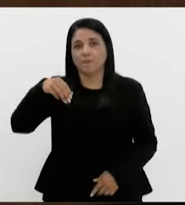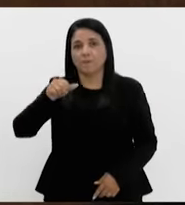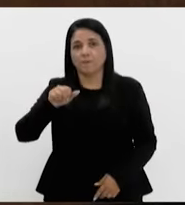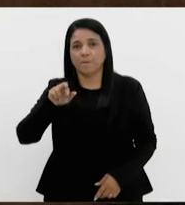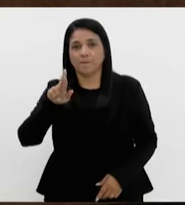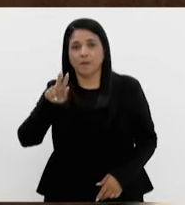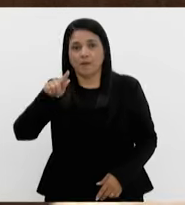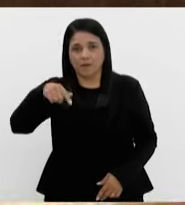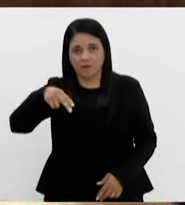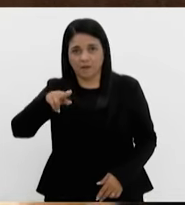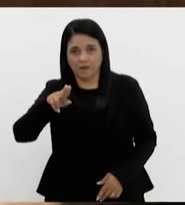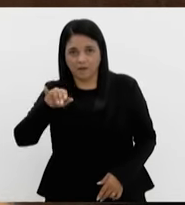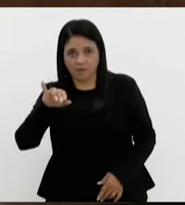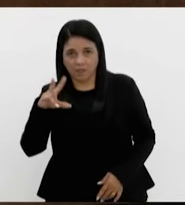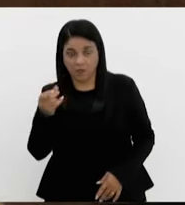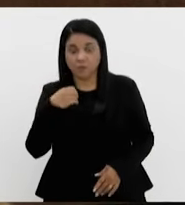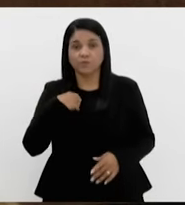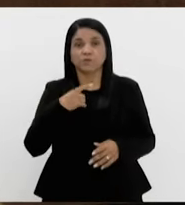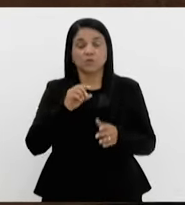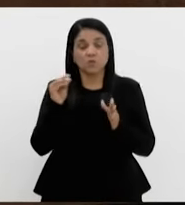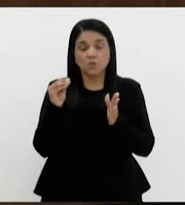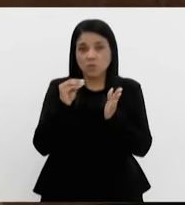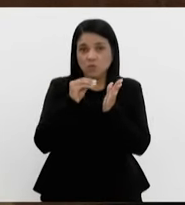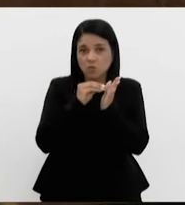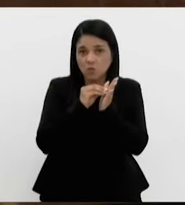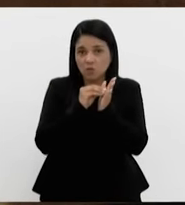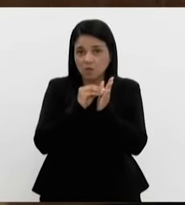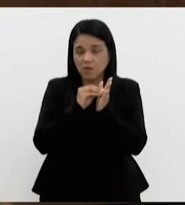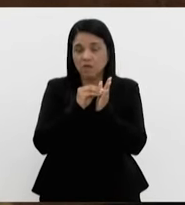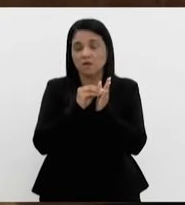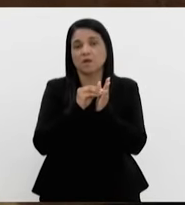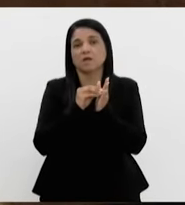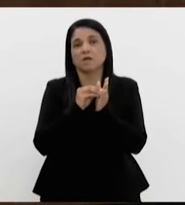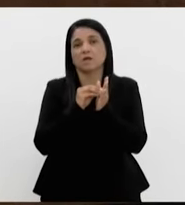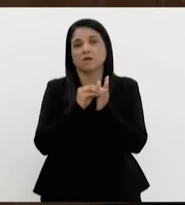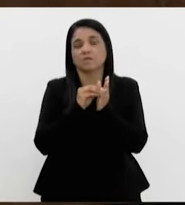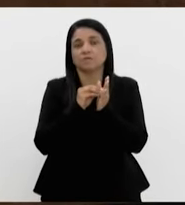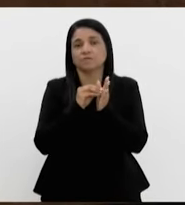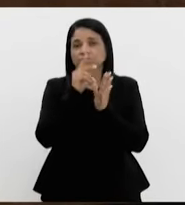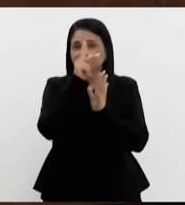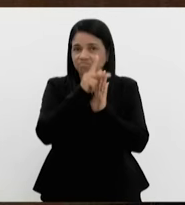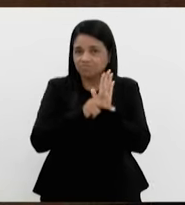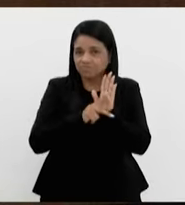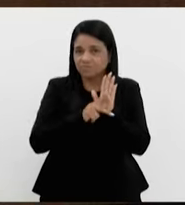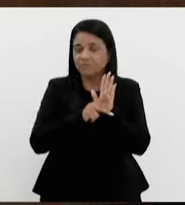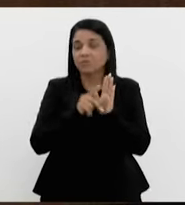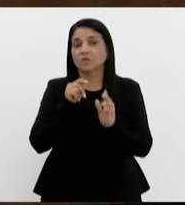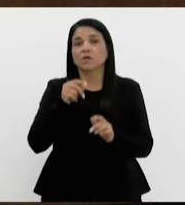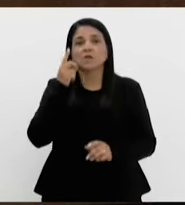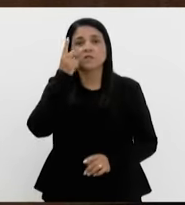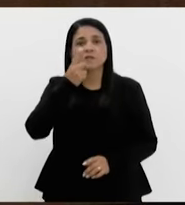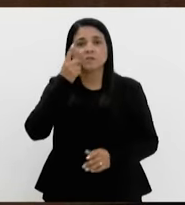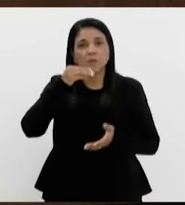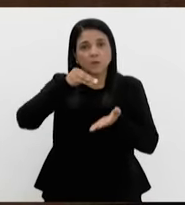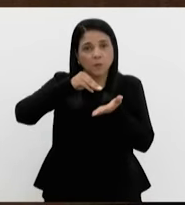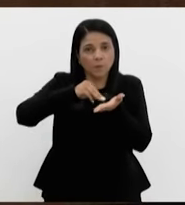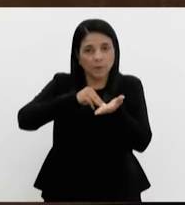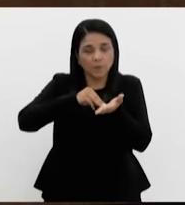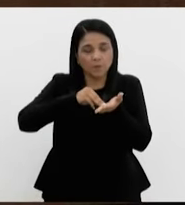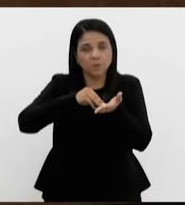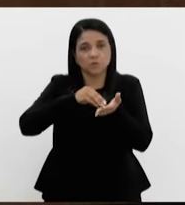coloque como autoria os deputados que são membros da